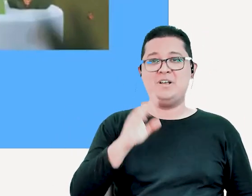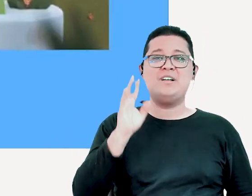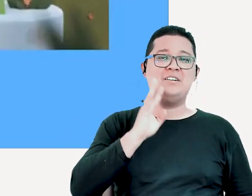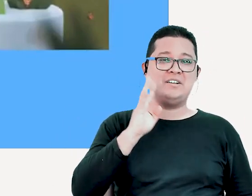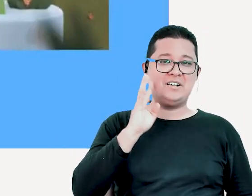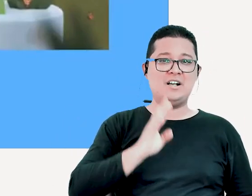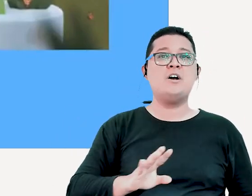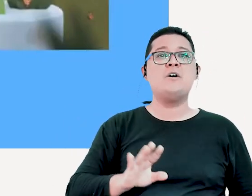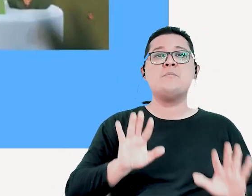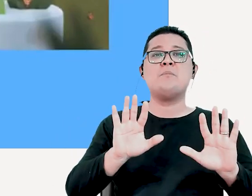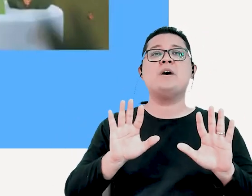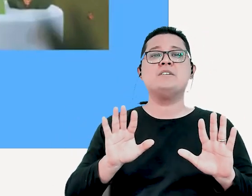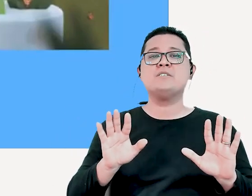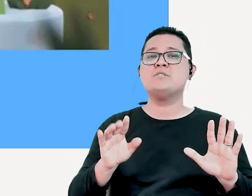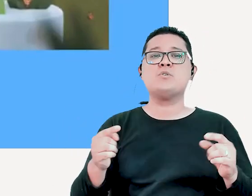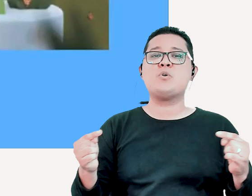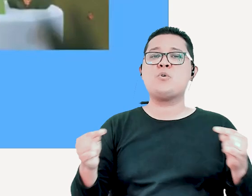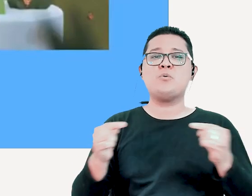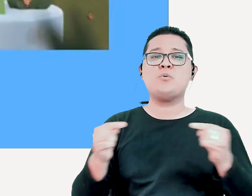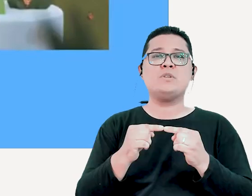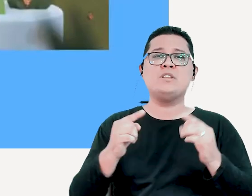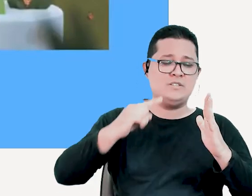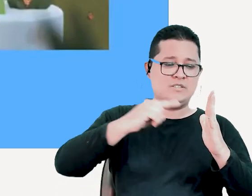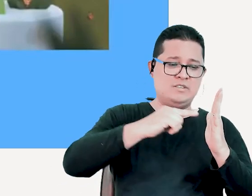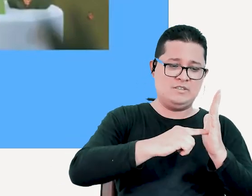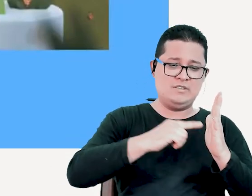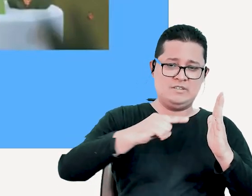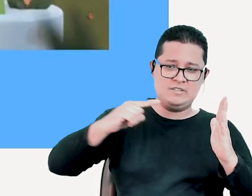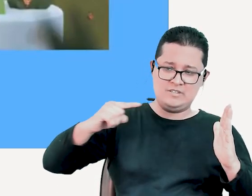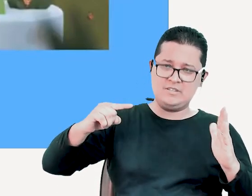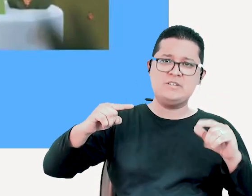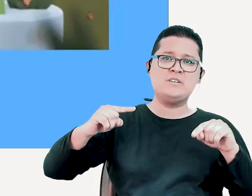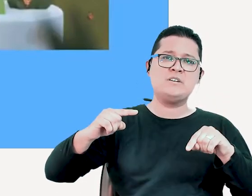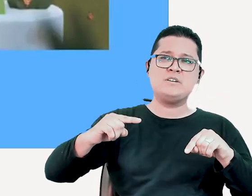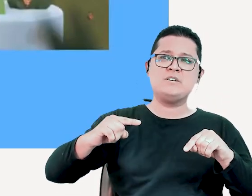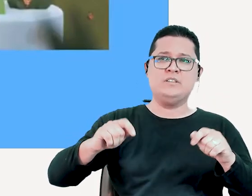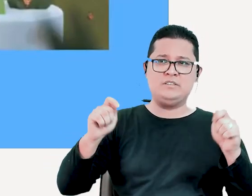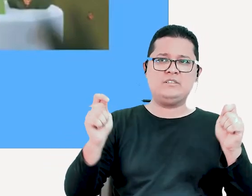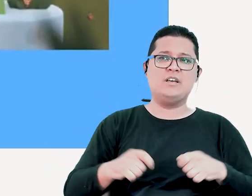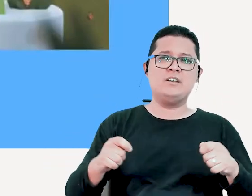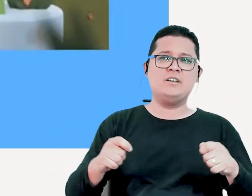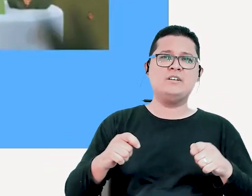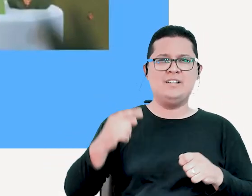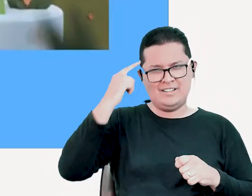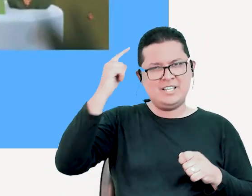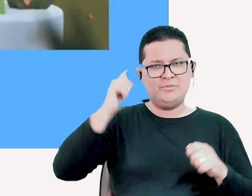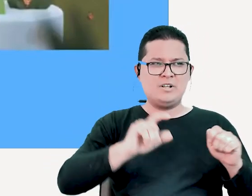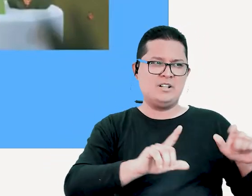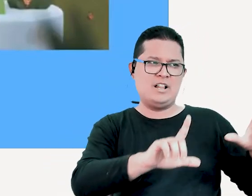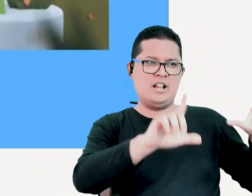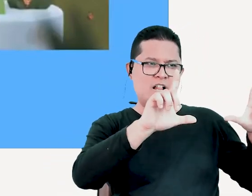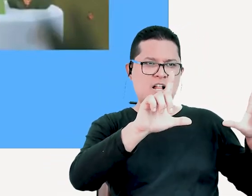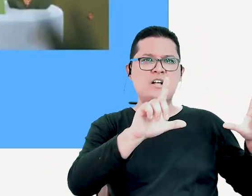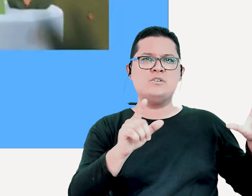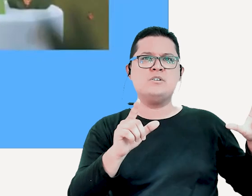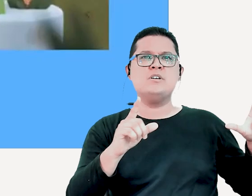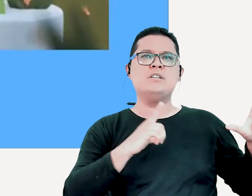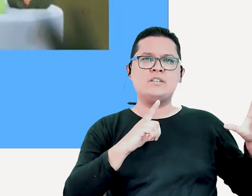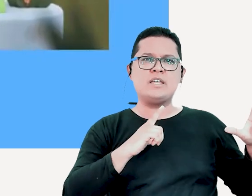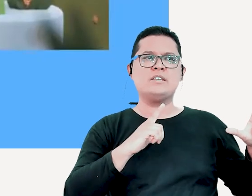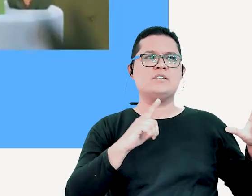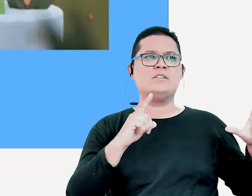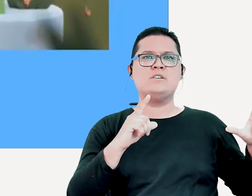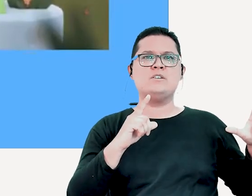são possíveis estabelecer métricas, né? Então, por que eu bati tanto na tecla lá da plataforma da casa de conteúdo, né? E aí, quando eu